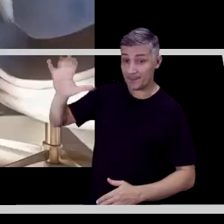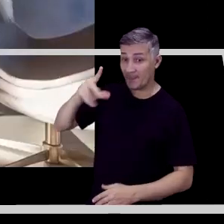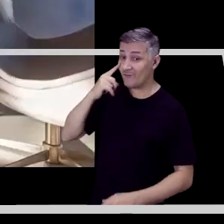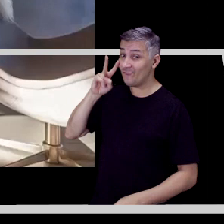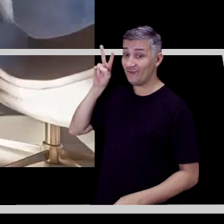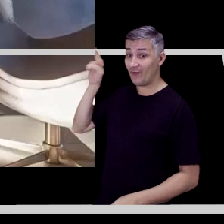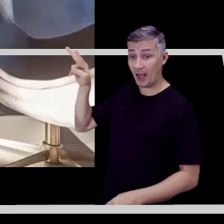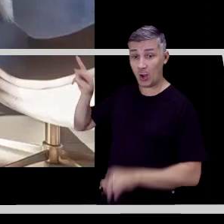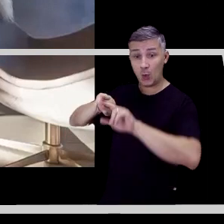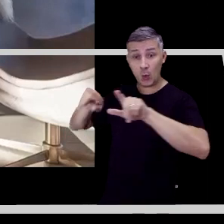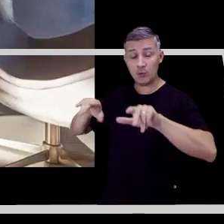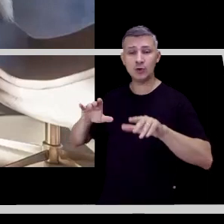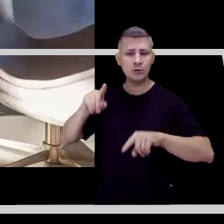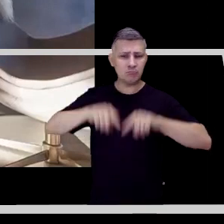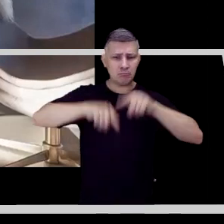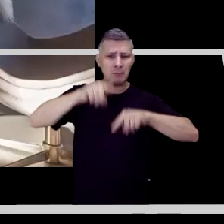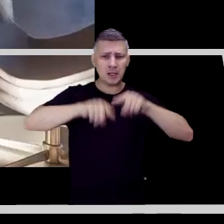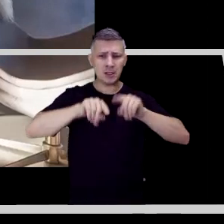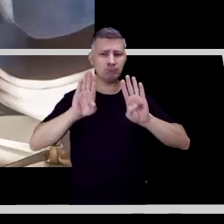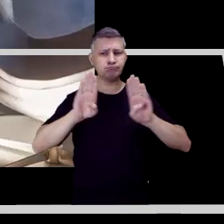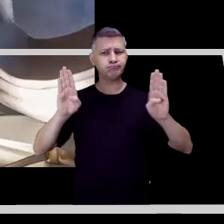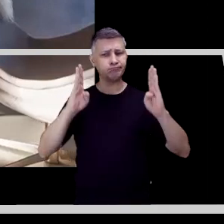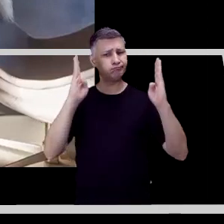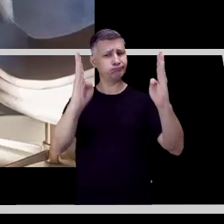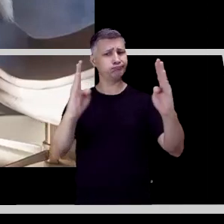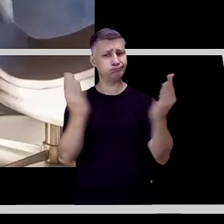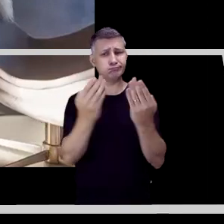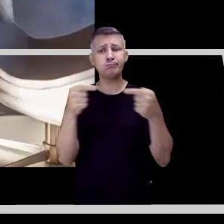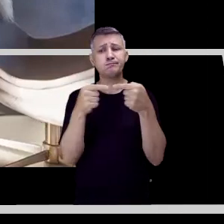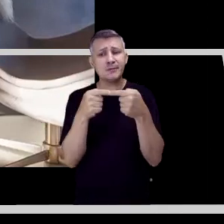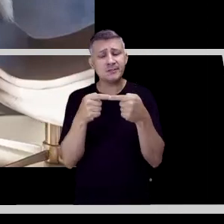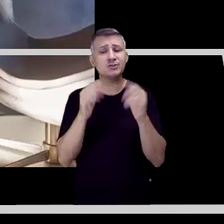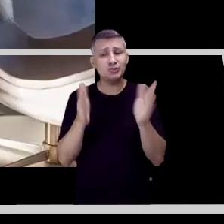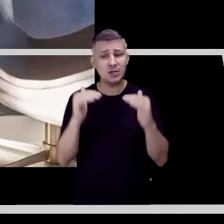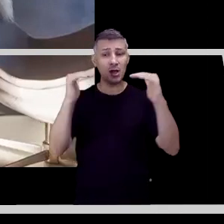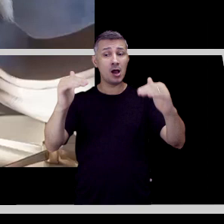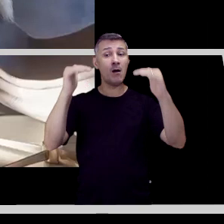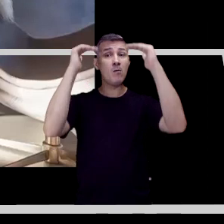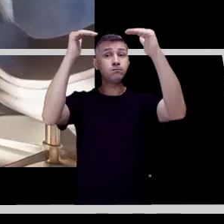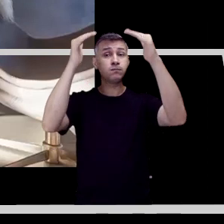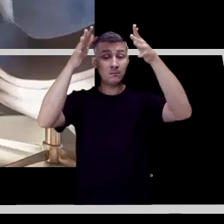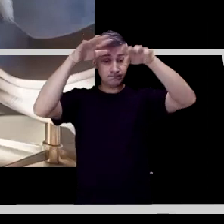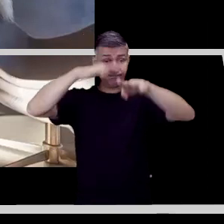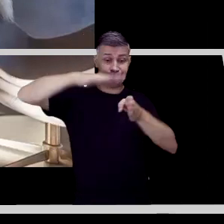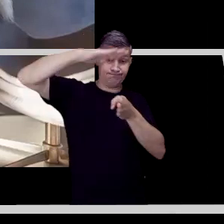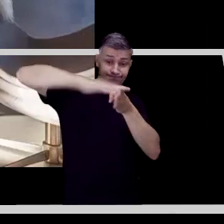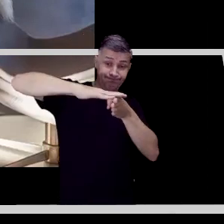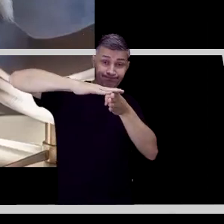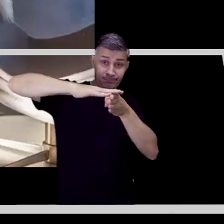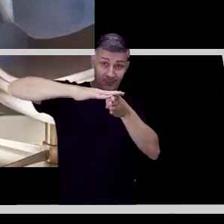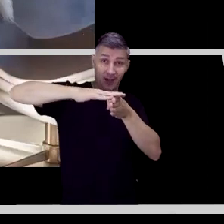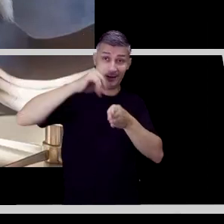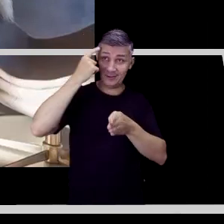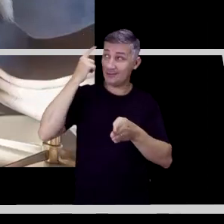nessa imagem dá para ver assim que todo o mobiliário que está nas laterais dessa casa foi pautado pela altura das vigas da laje